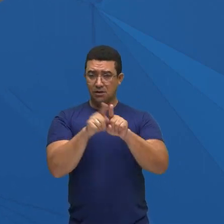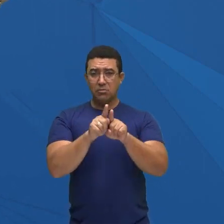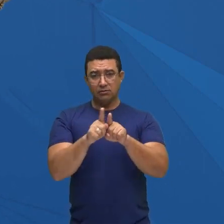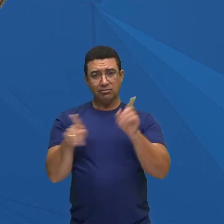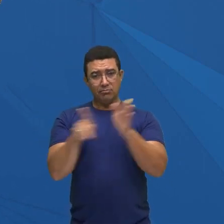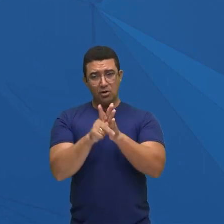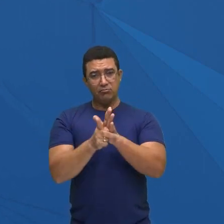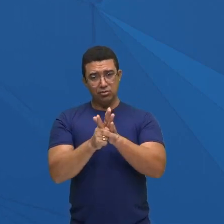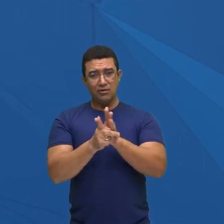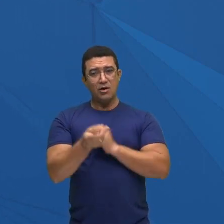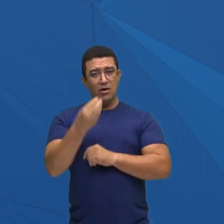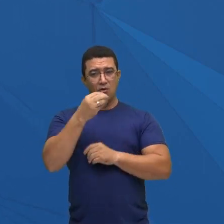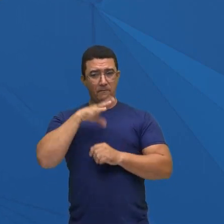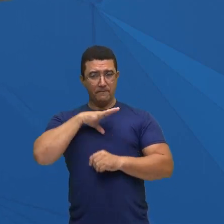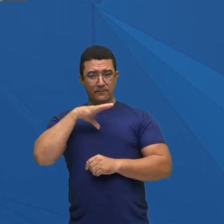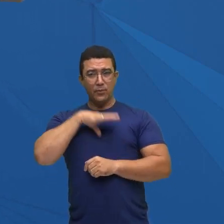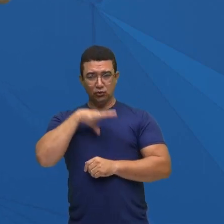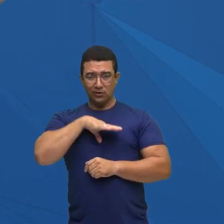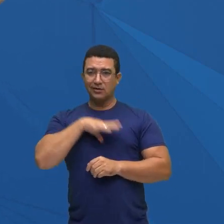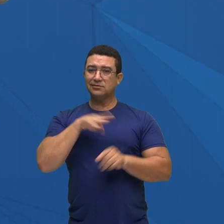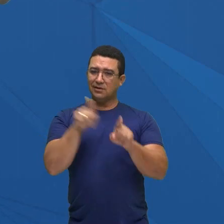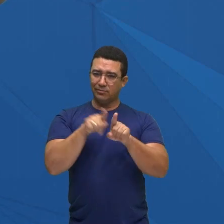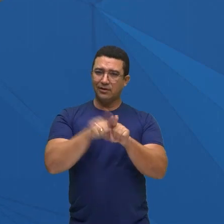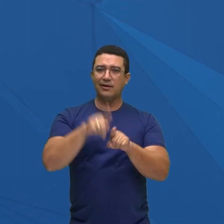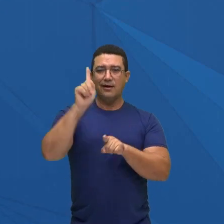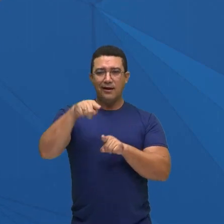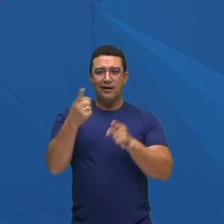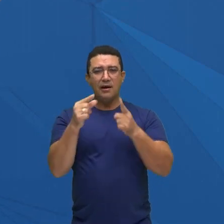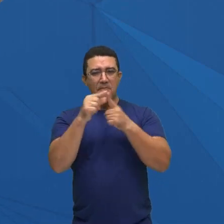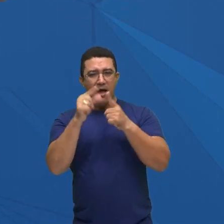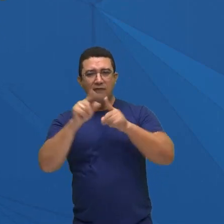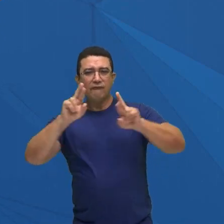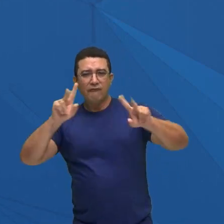a gente viu aí que tem uma riqueza de detalhes, de palavras, de termos